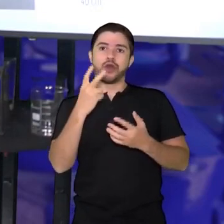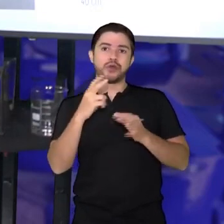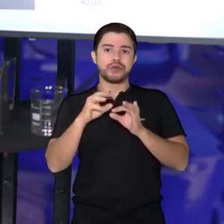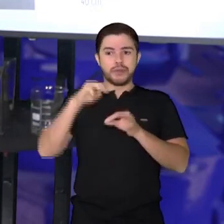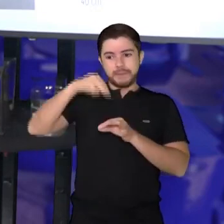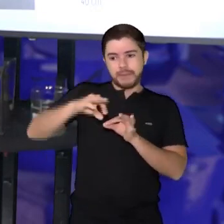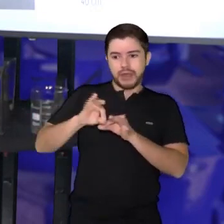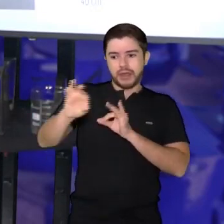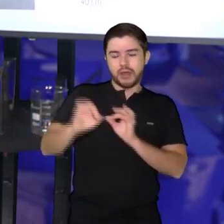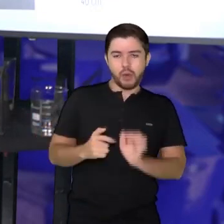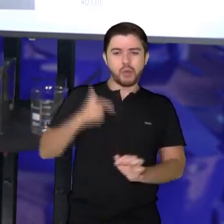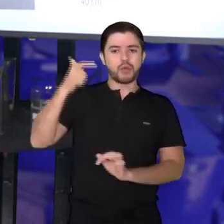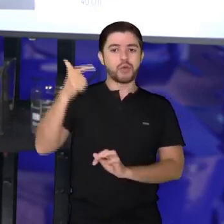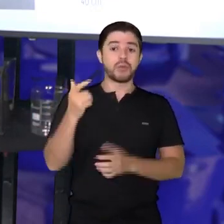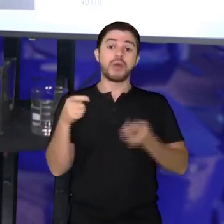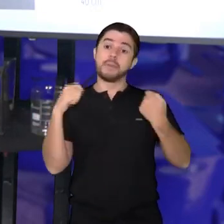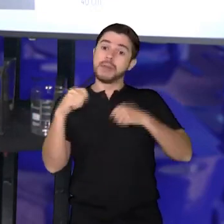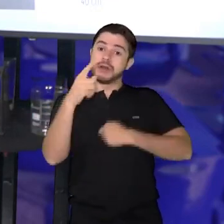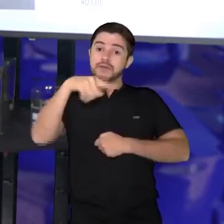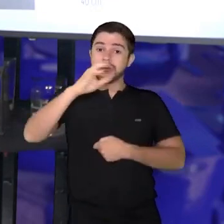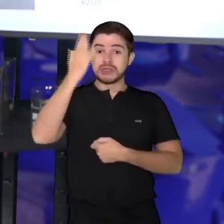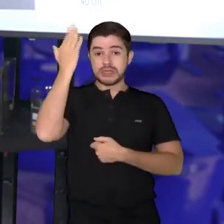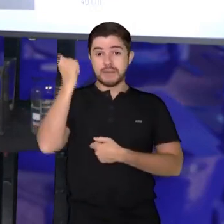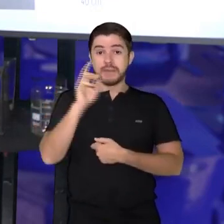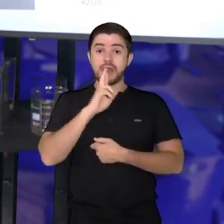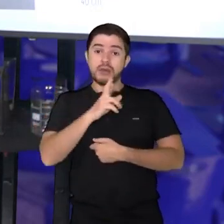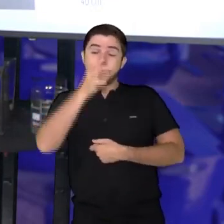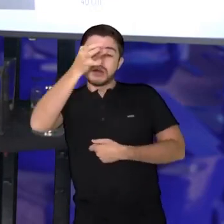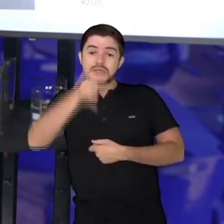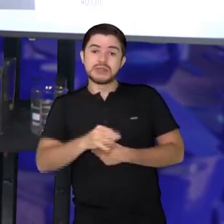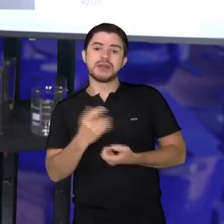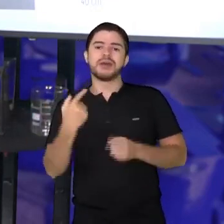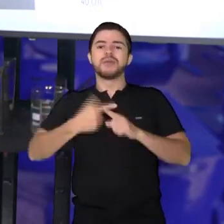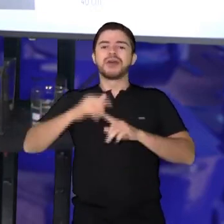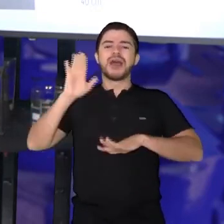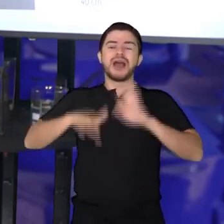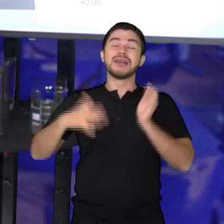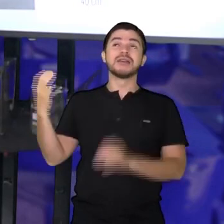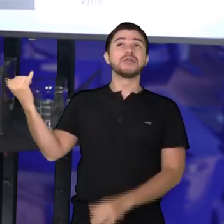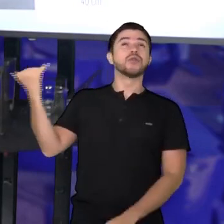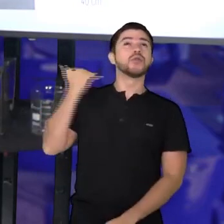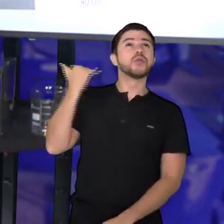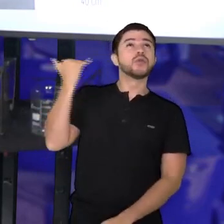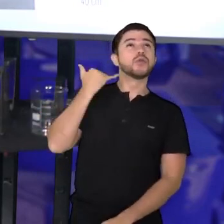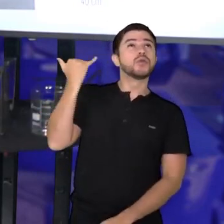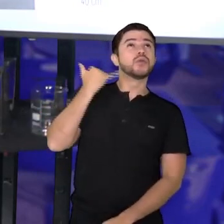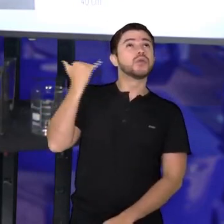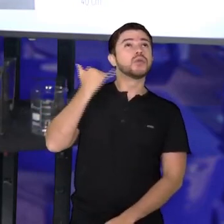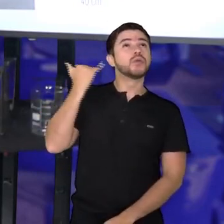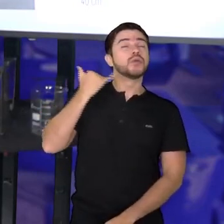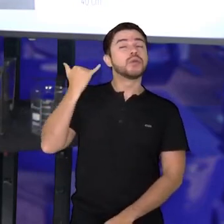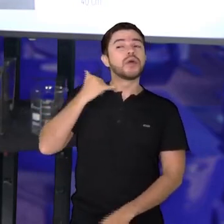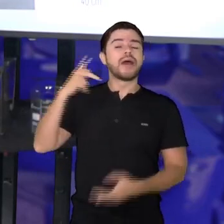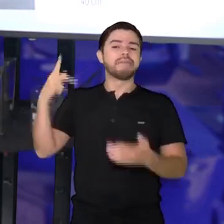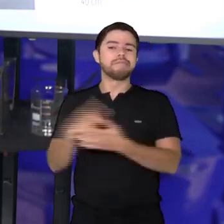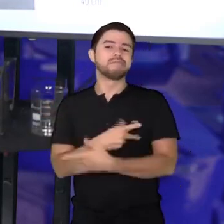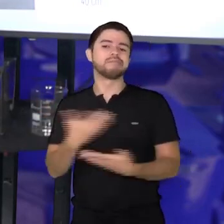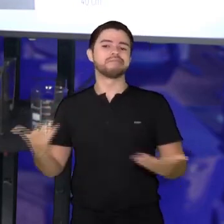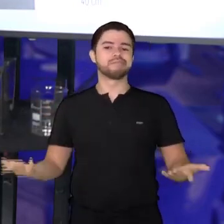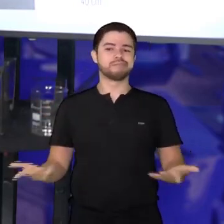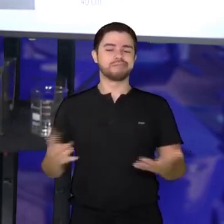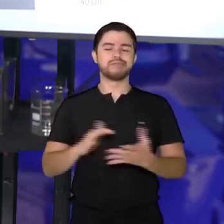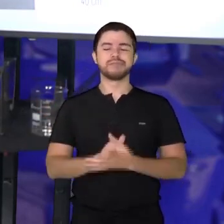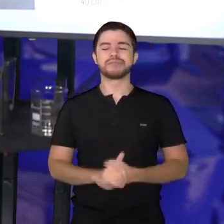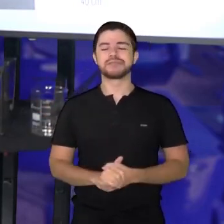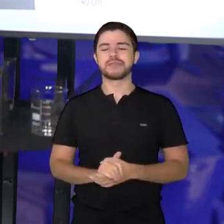que você saiba a situação correta, porque às vezes escutamos tanto as coisas erradas e acabamos tomando como certa.